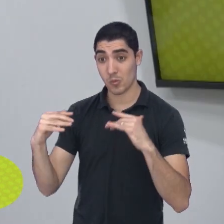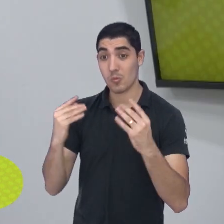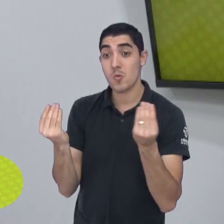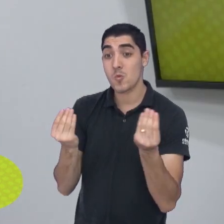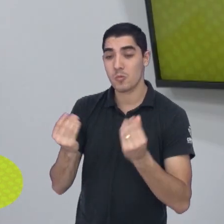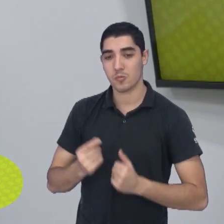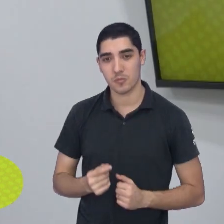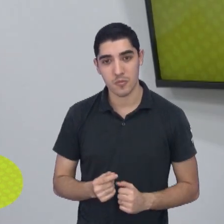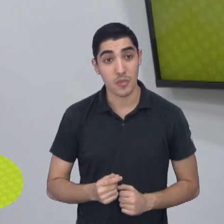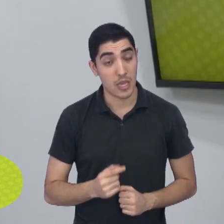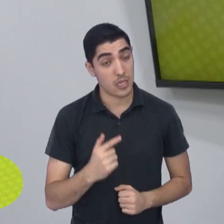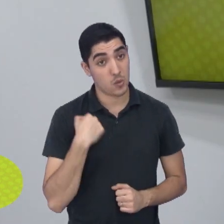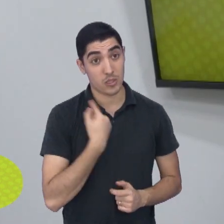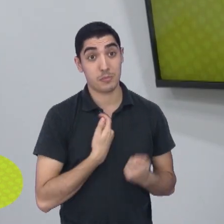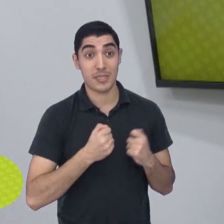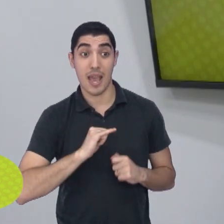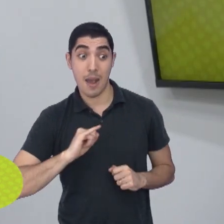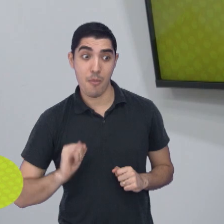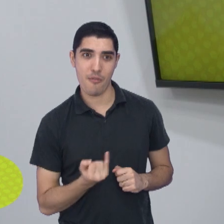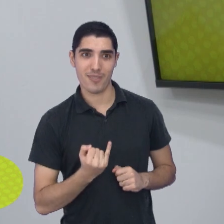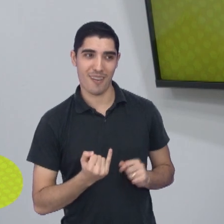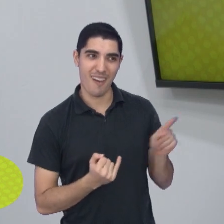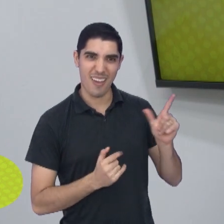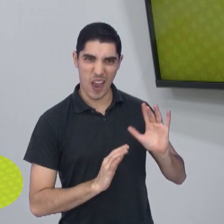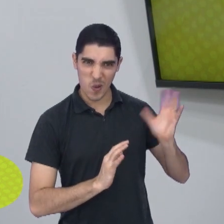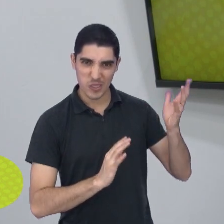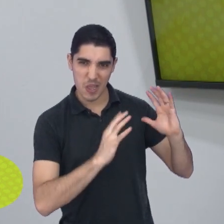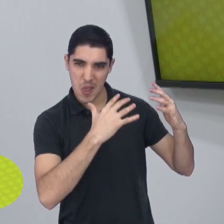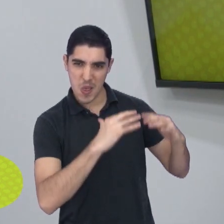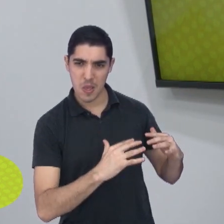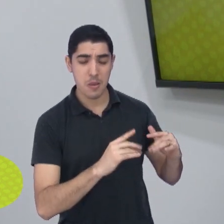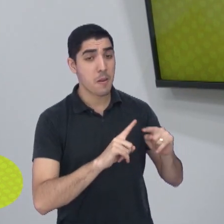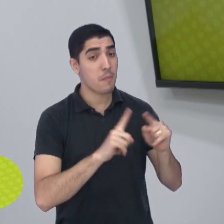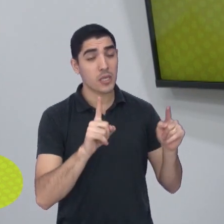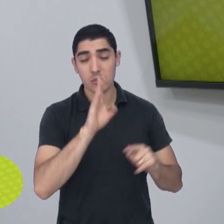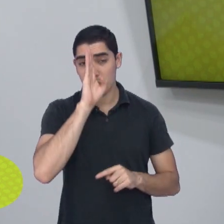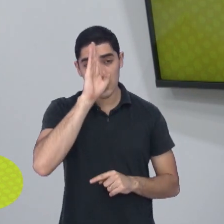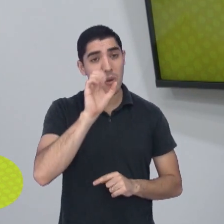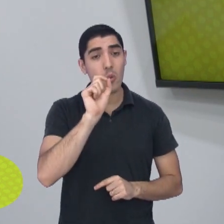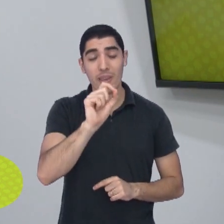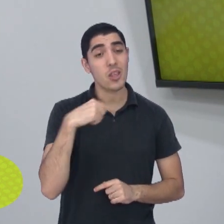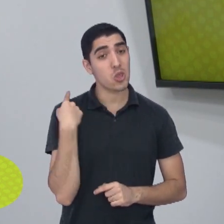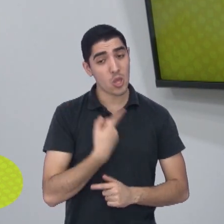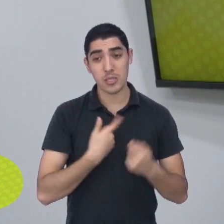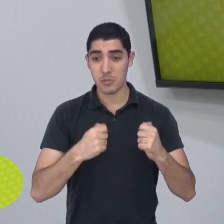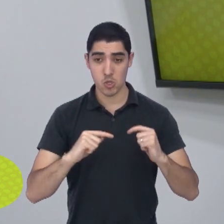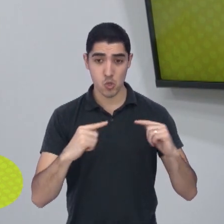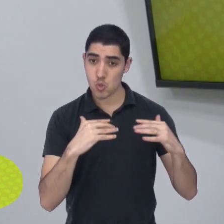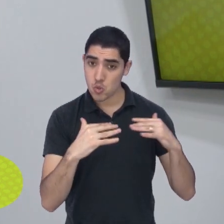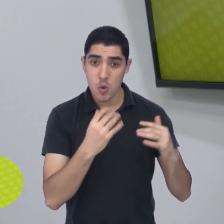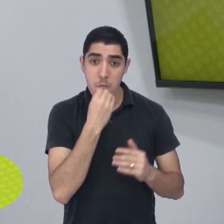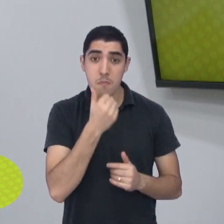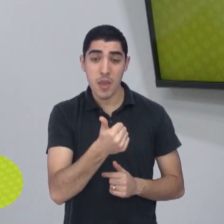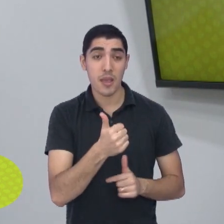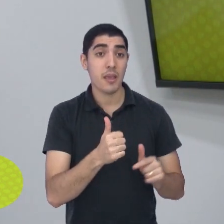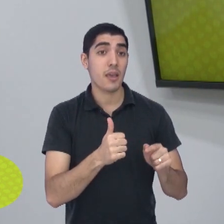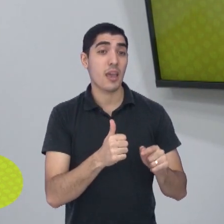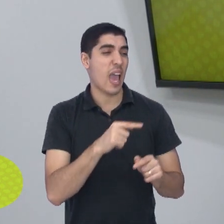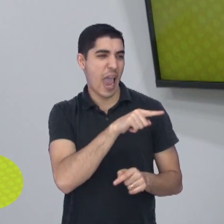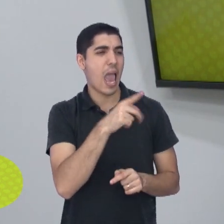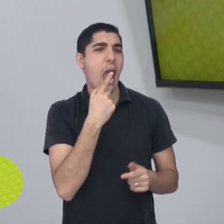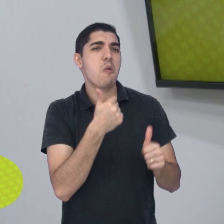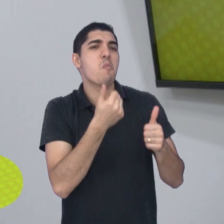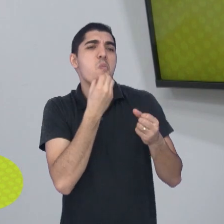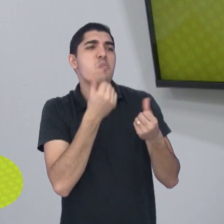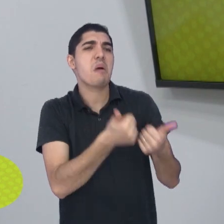gente tem que se aproveitar de todas as possibilidades, mas a maior delas é jogar bem. Se você se apega, eles não estão bem. Tá, eles não estão bem, mas vão tentar ser agora. E eles